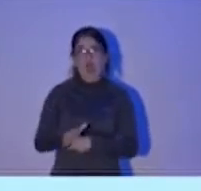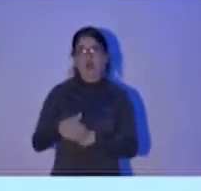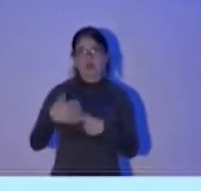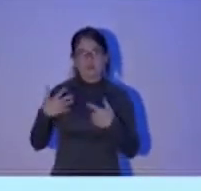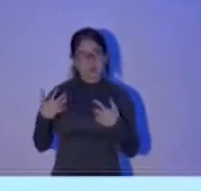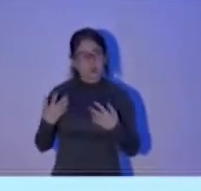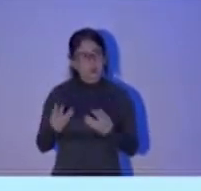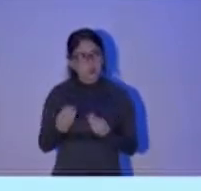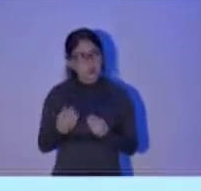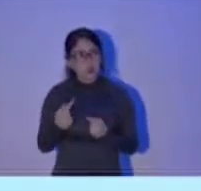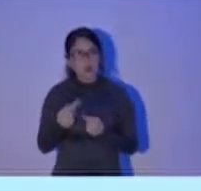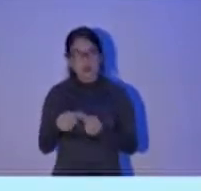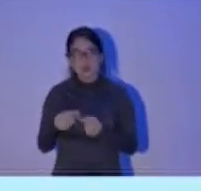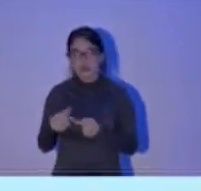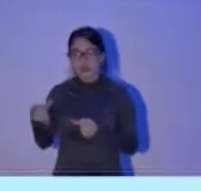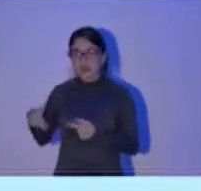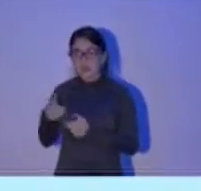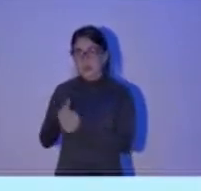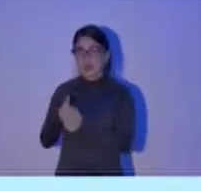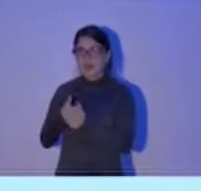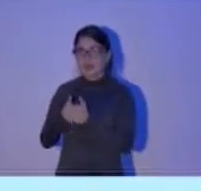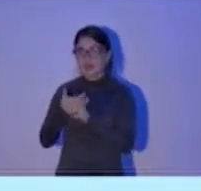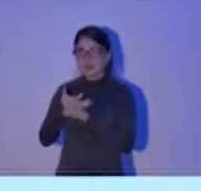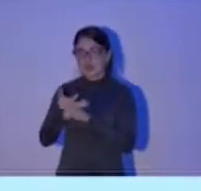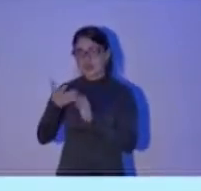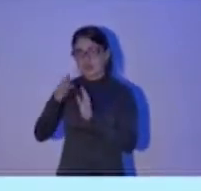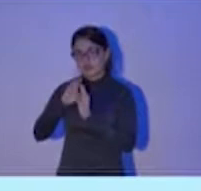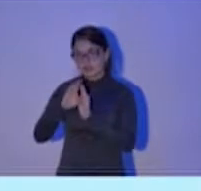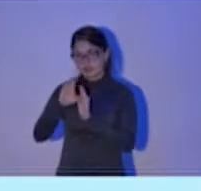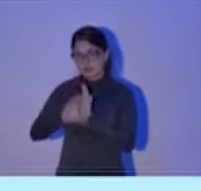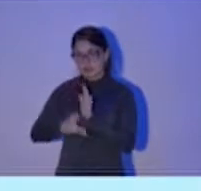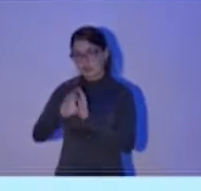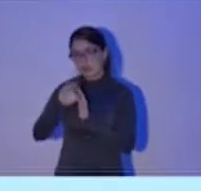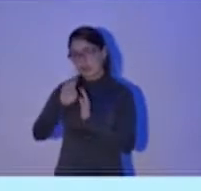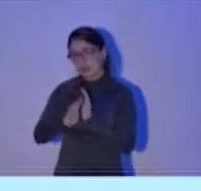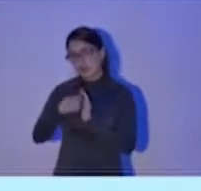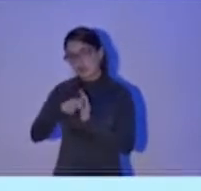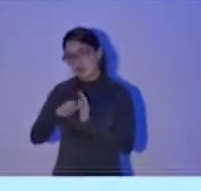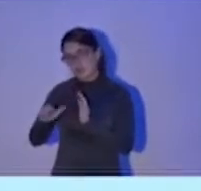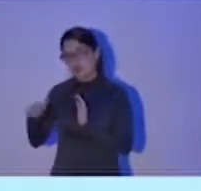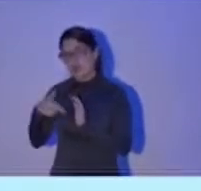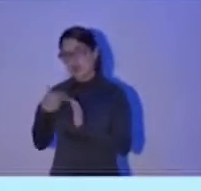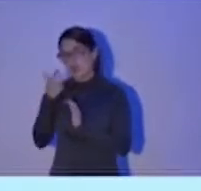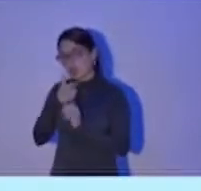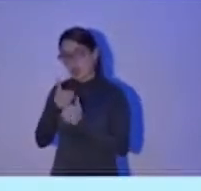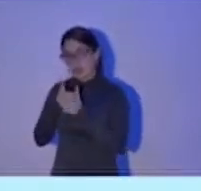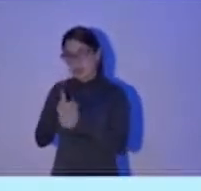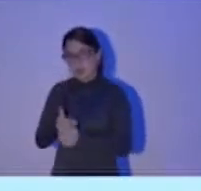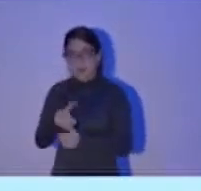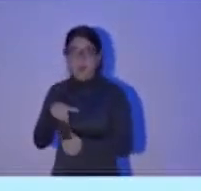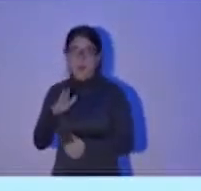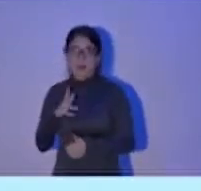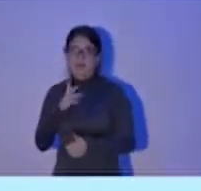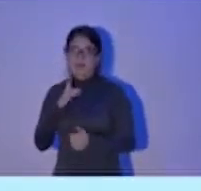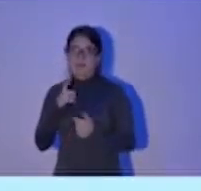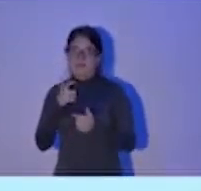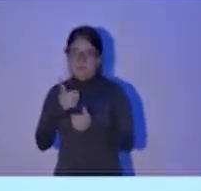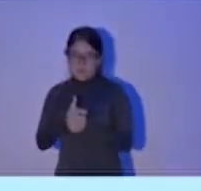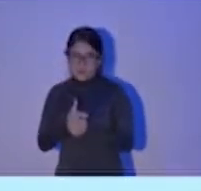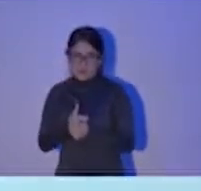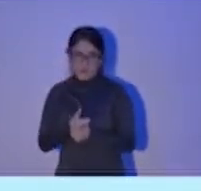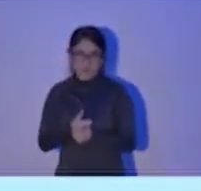acompanhar mais de perto como é que está sendo essa qualidade. E a partir desse feedback, desse acompanhamento que eles estão fazendo,